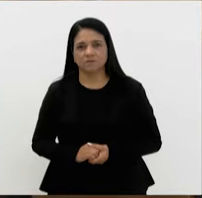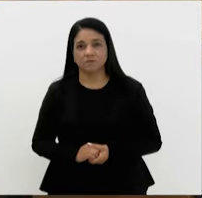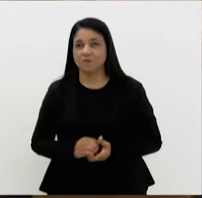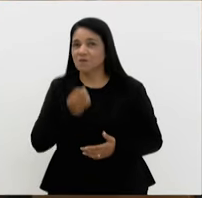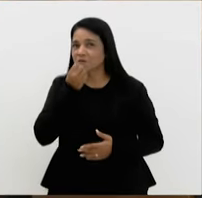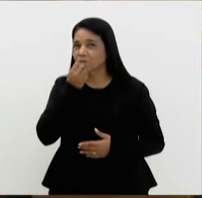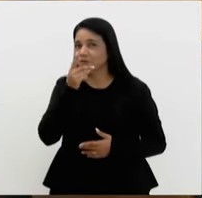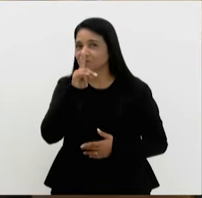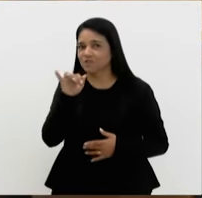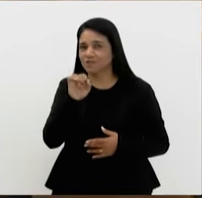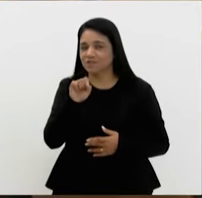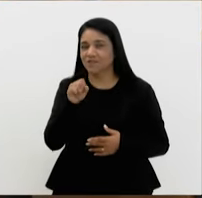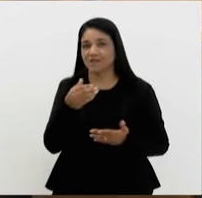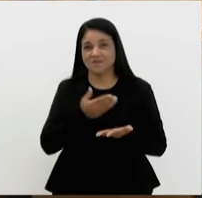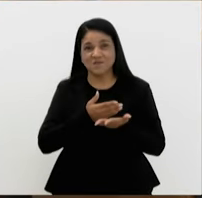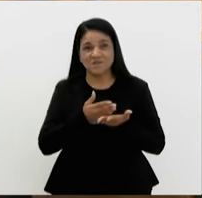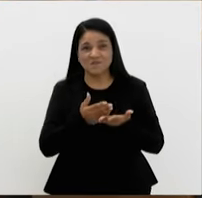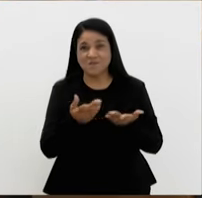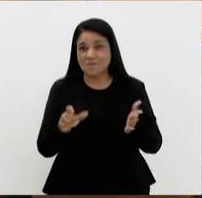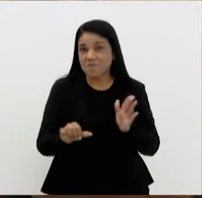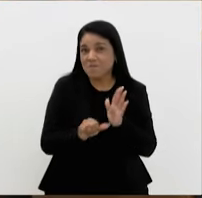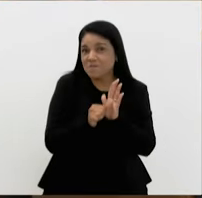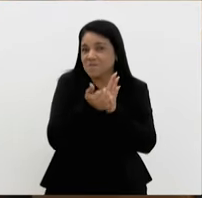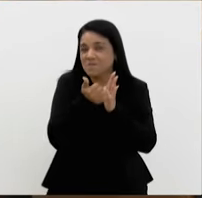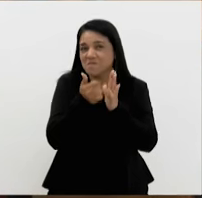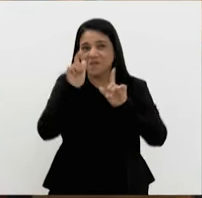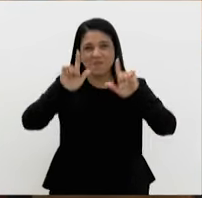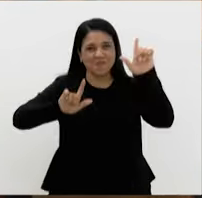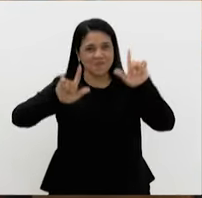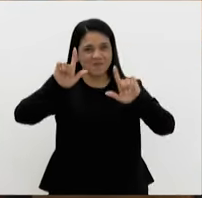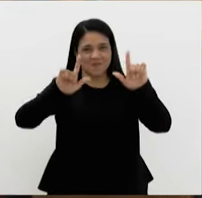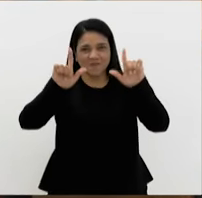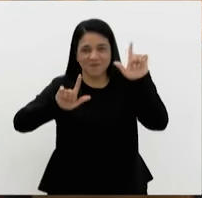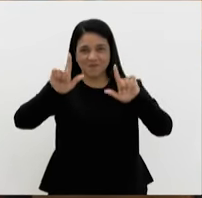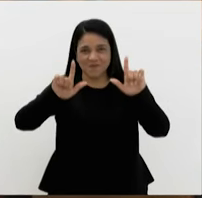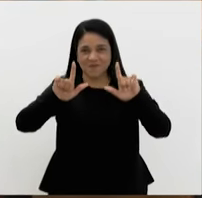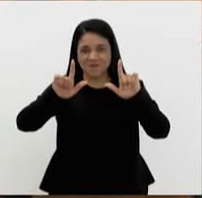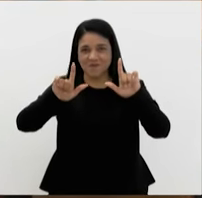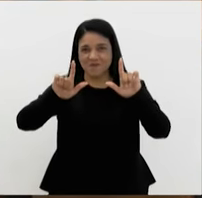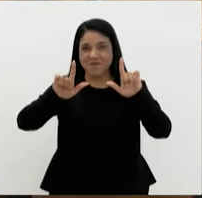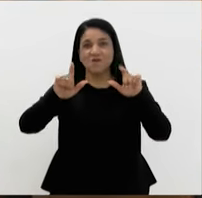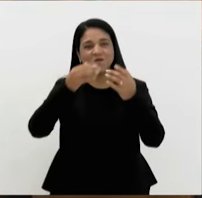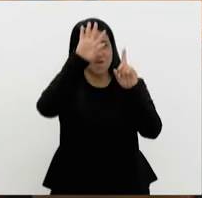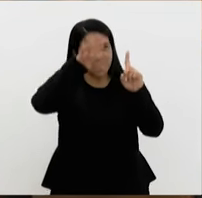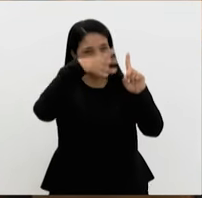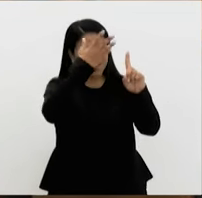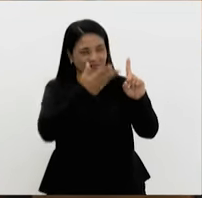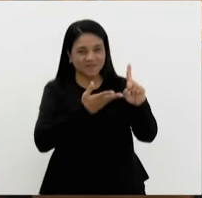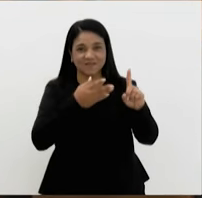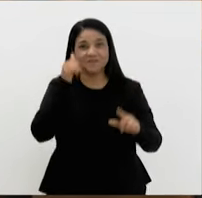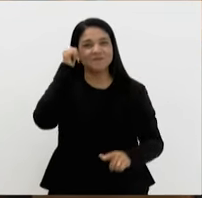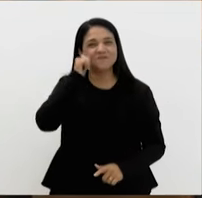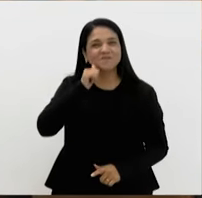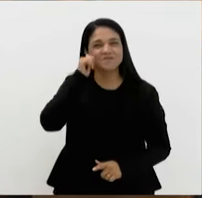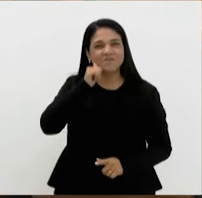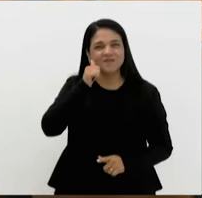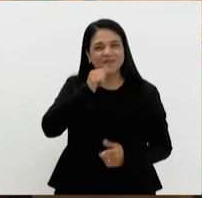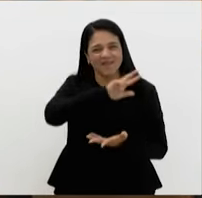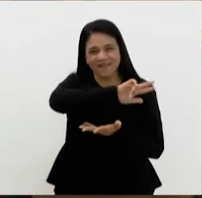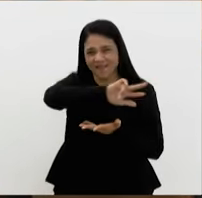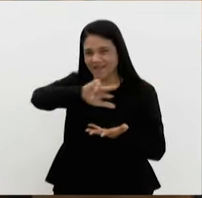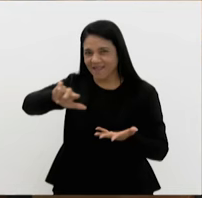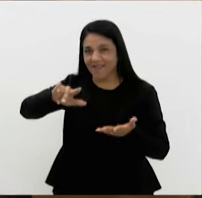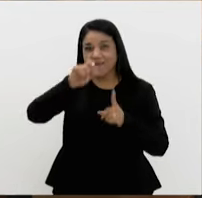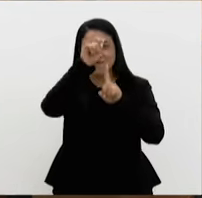Bom dia! Para começar a primeira edição do nosso jornal, nada melhor do que homenagear as mulheres, já que o mês de março